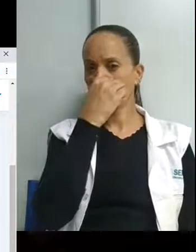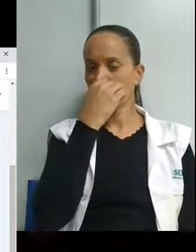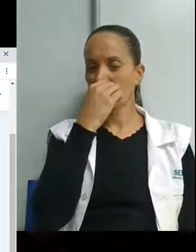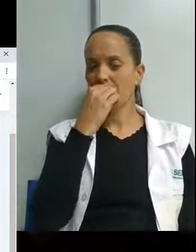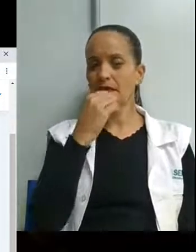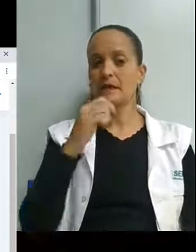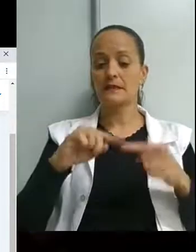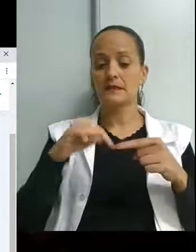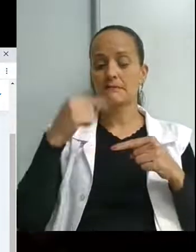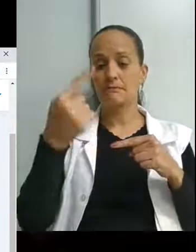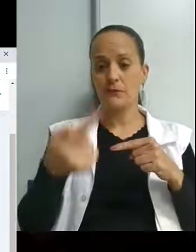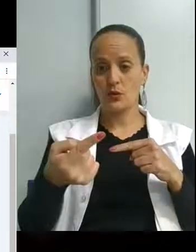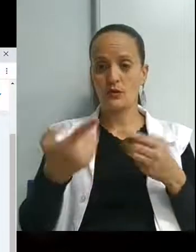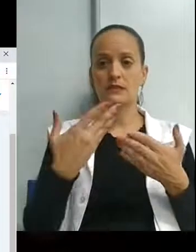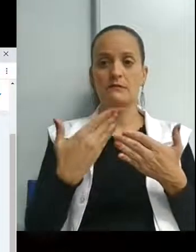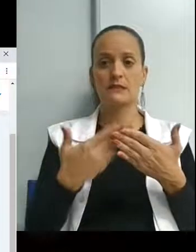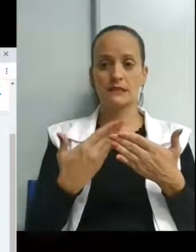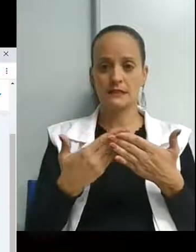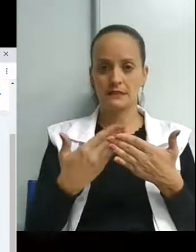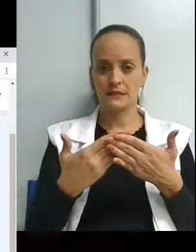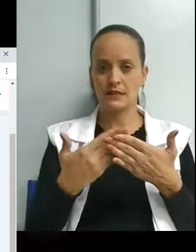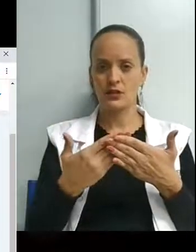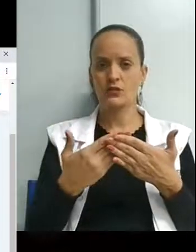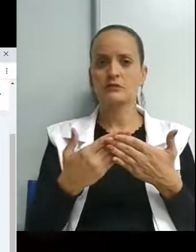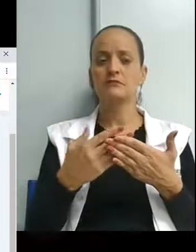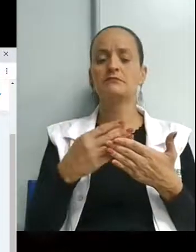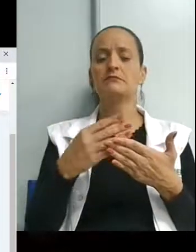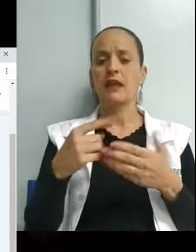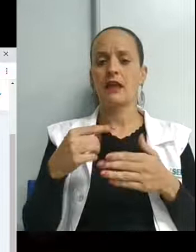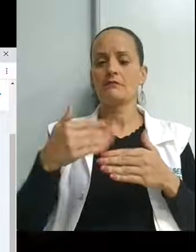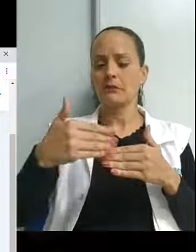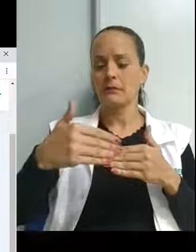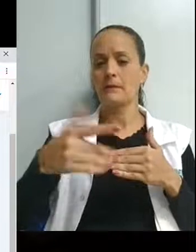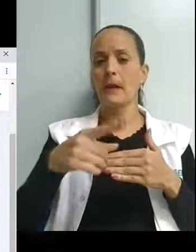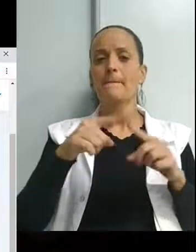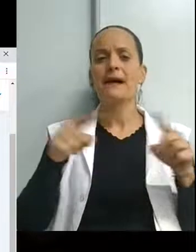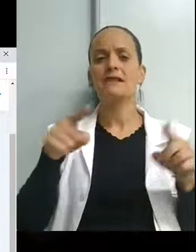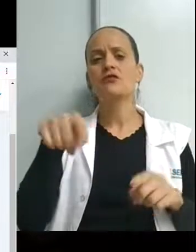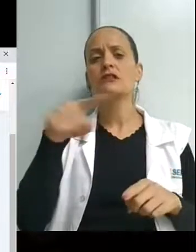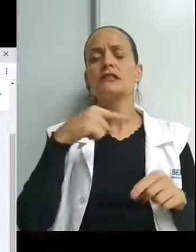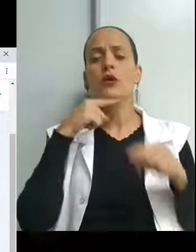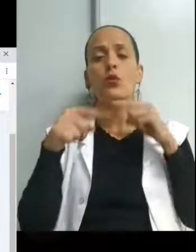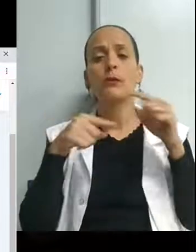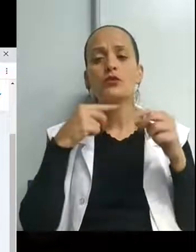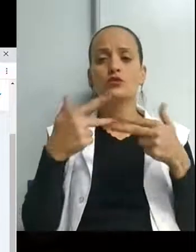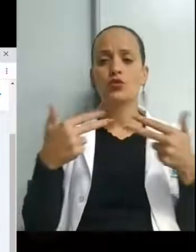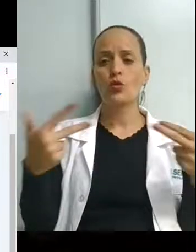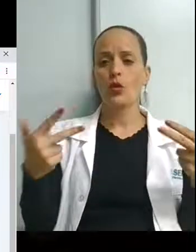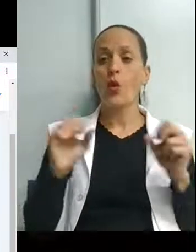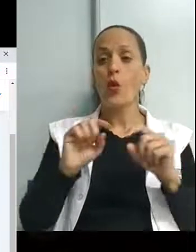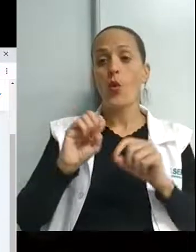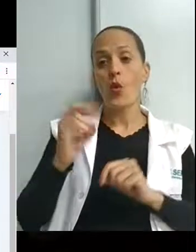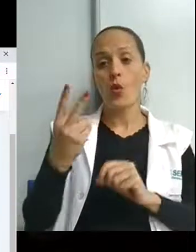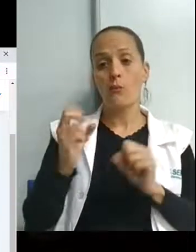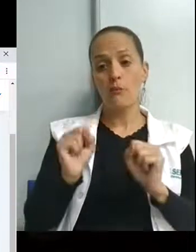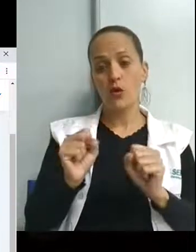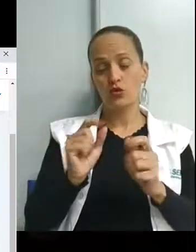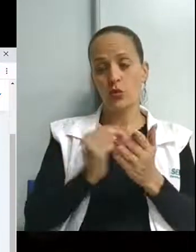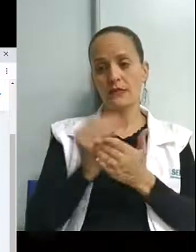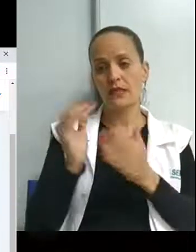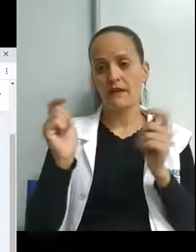UTs aqui que estão para começar, vocês têm alguma dúvida, né, alguma consideração a fazer? Ou a gente pode já começar aqui a fazer a